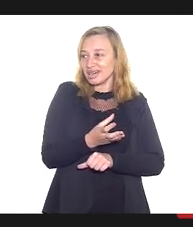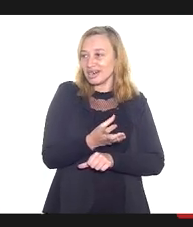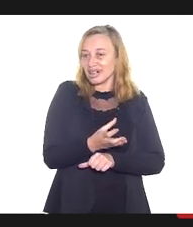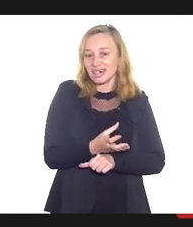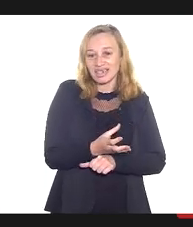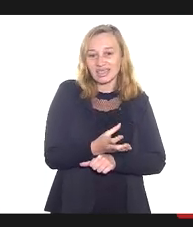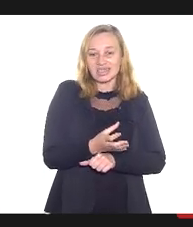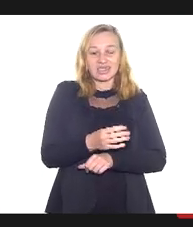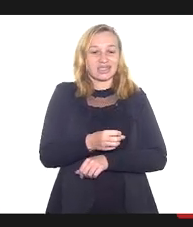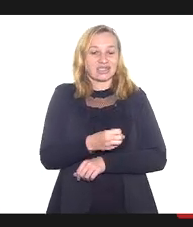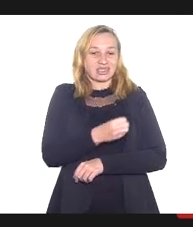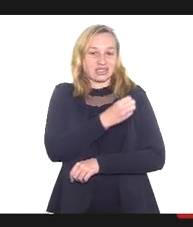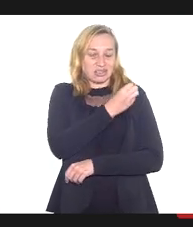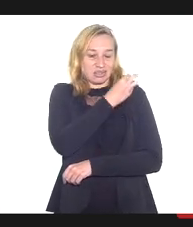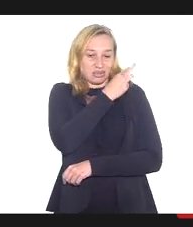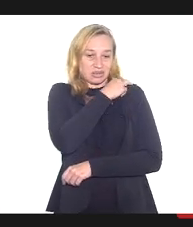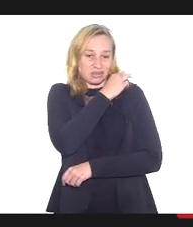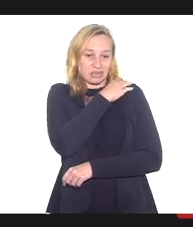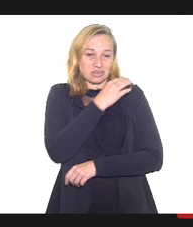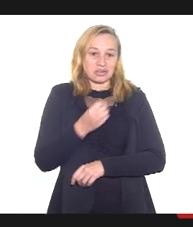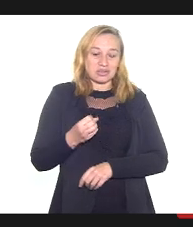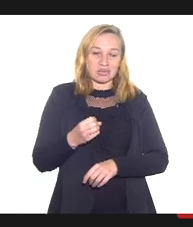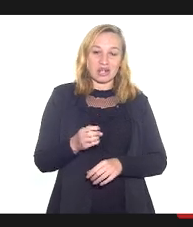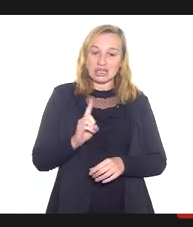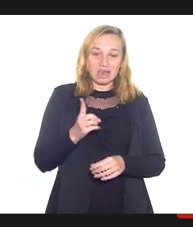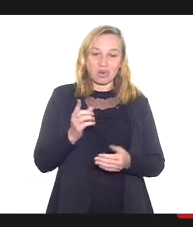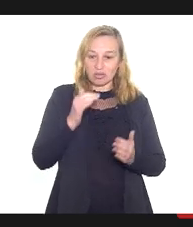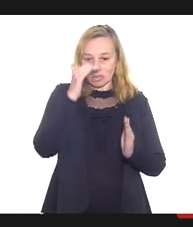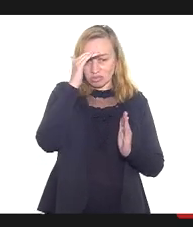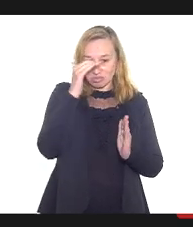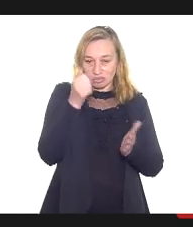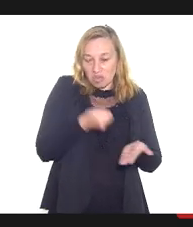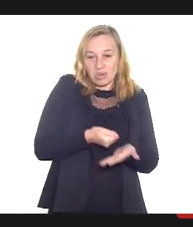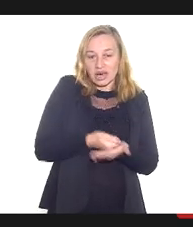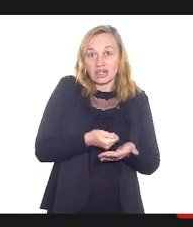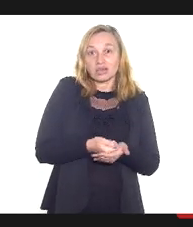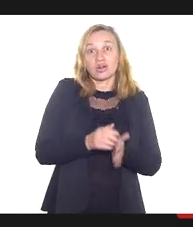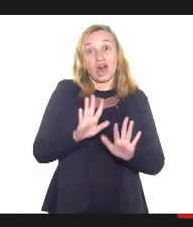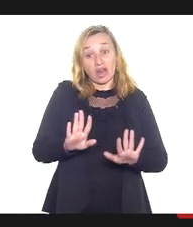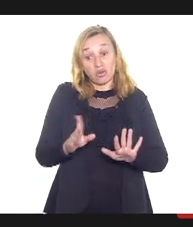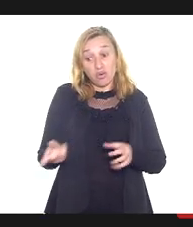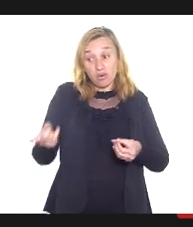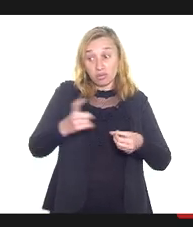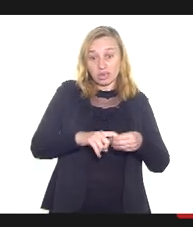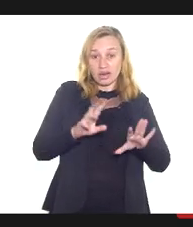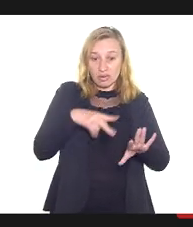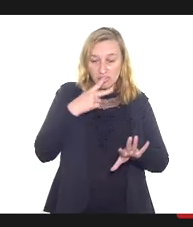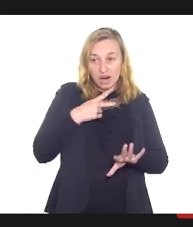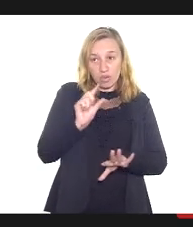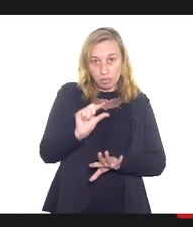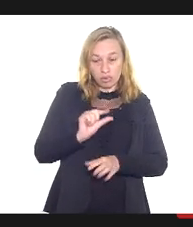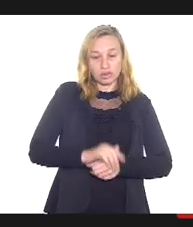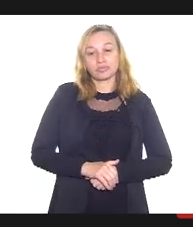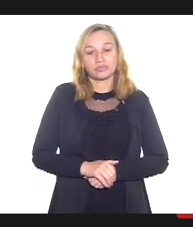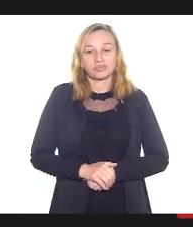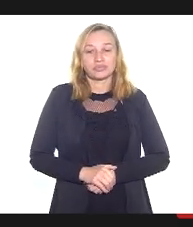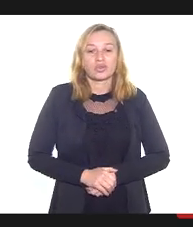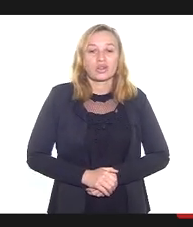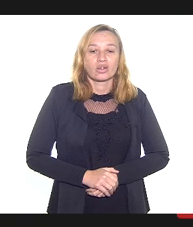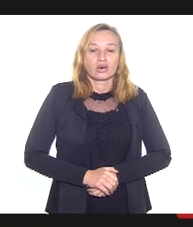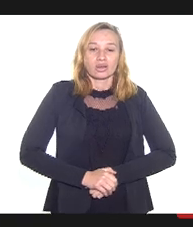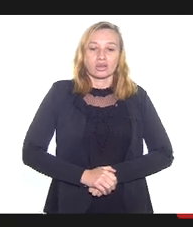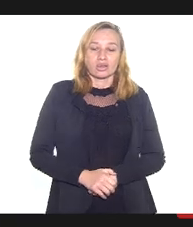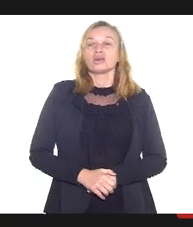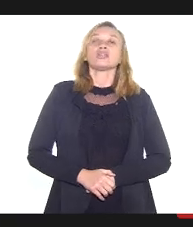tema no pouco tempo que eu tenho. O tempo é pequeno, então nós temos que ser muito